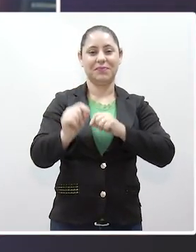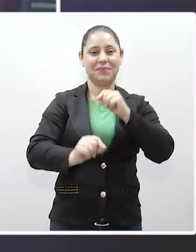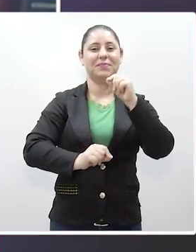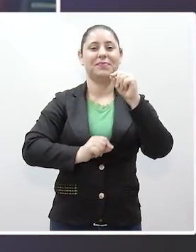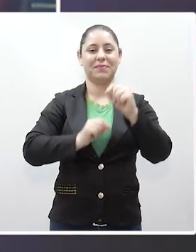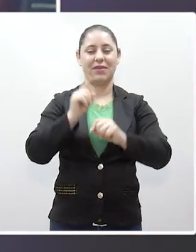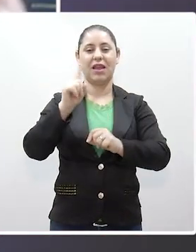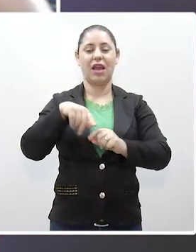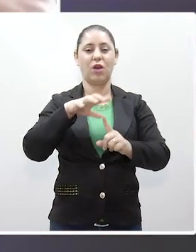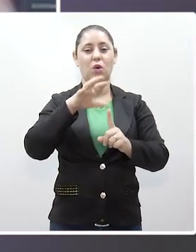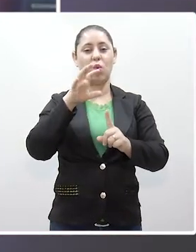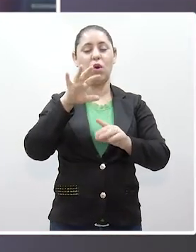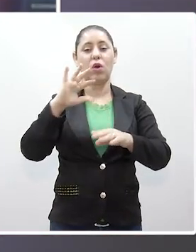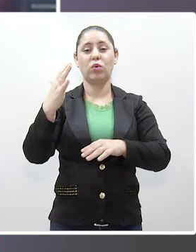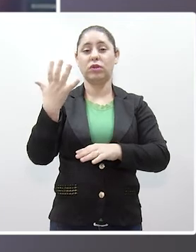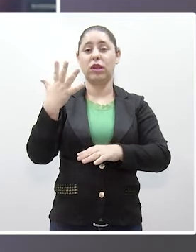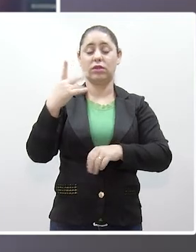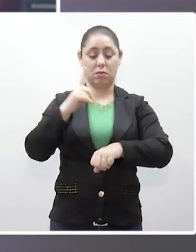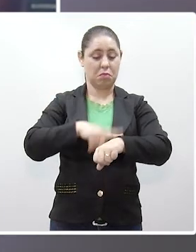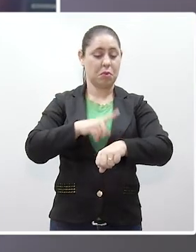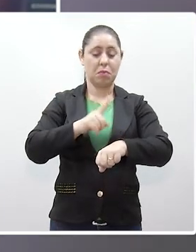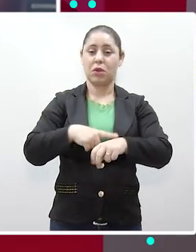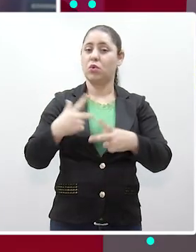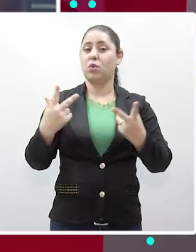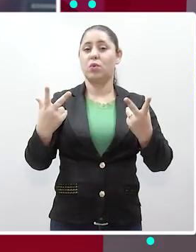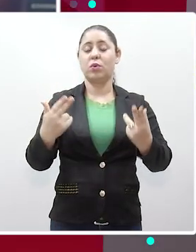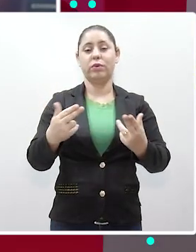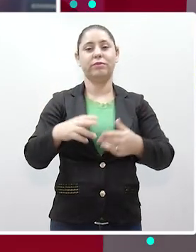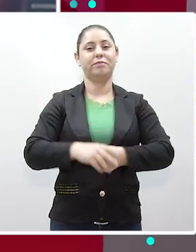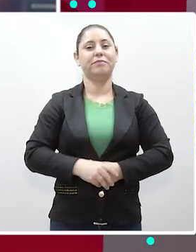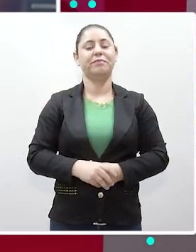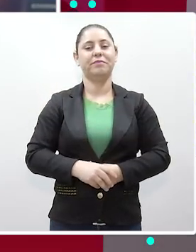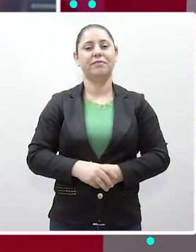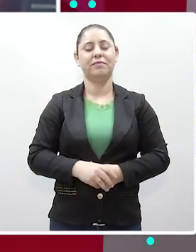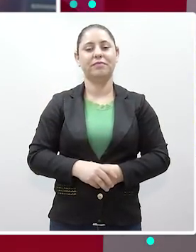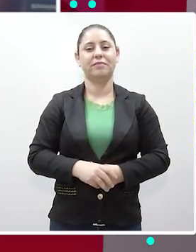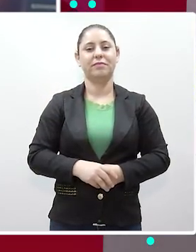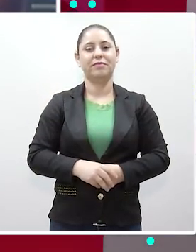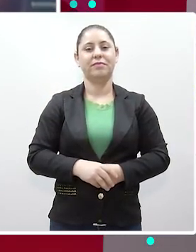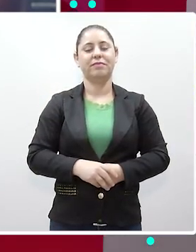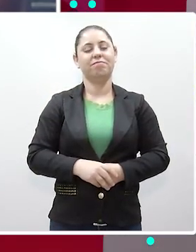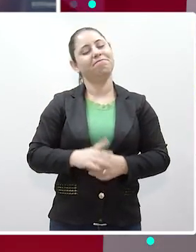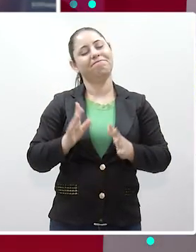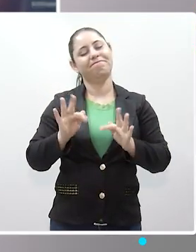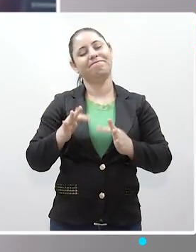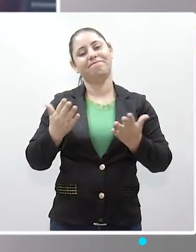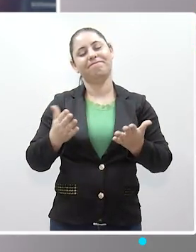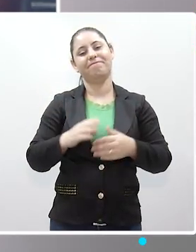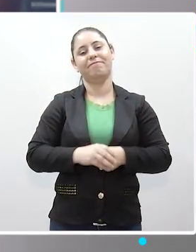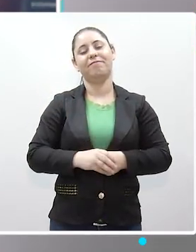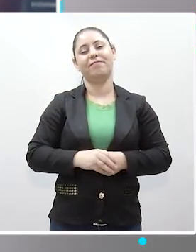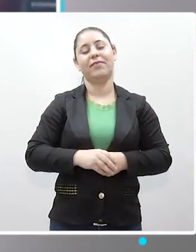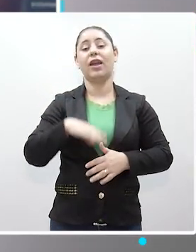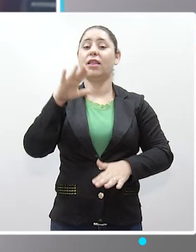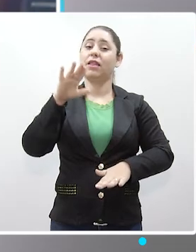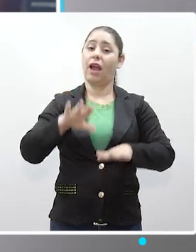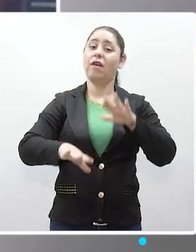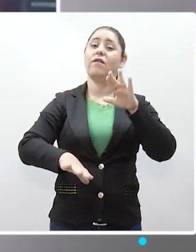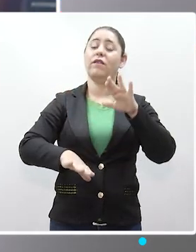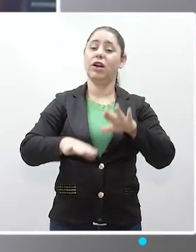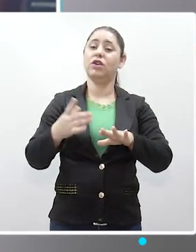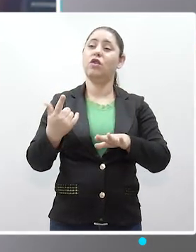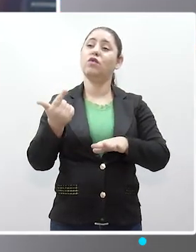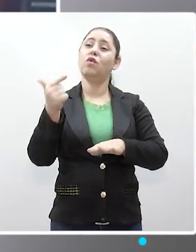de fato são fenômenos que acontecem ao mesmo tempo. E assim, enfim, talvez no